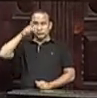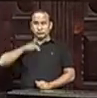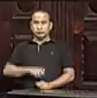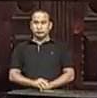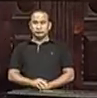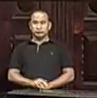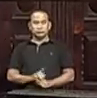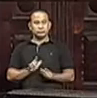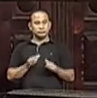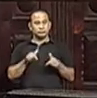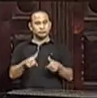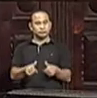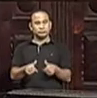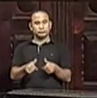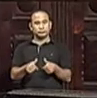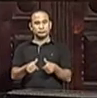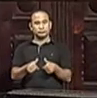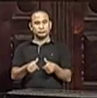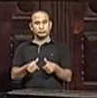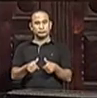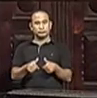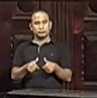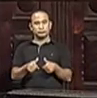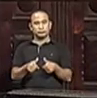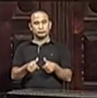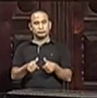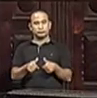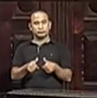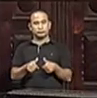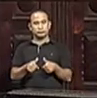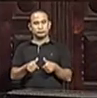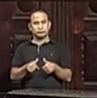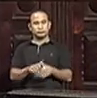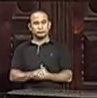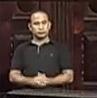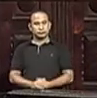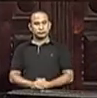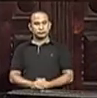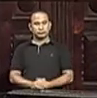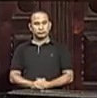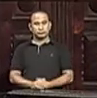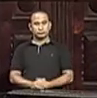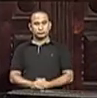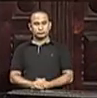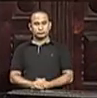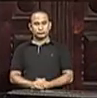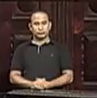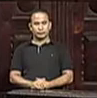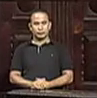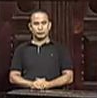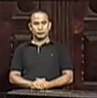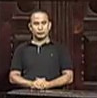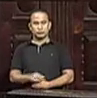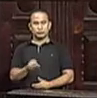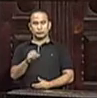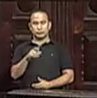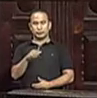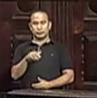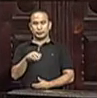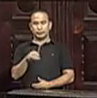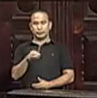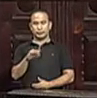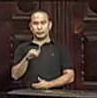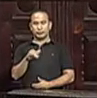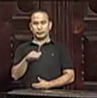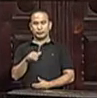ao Supremo Tribunal Federal. O Supremo Tribunal Federal, em recesso,